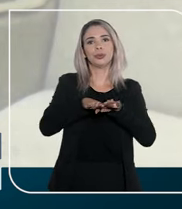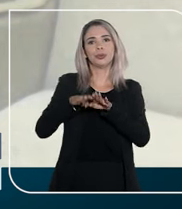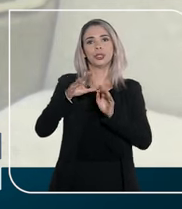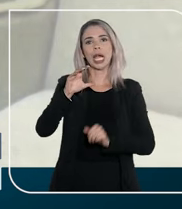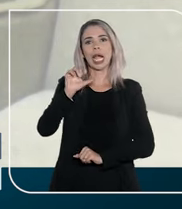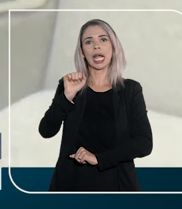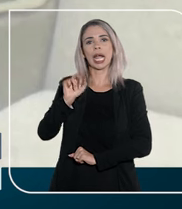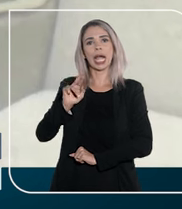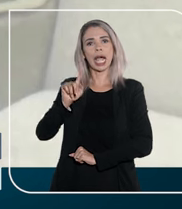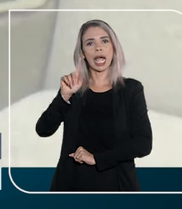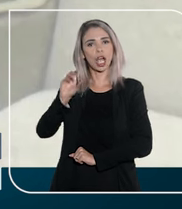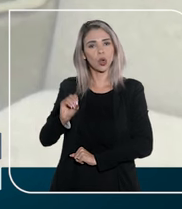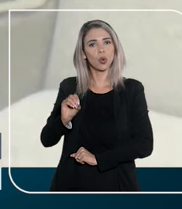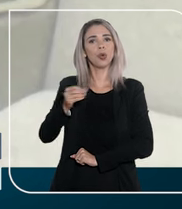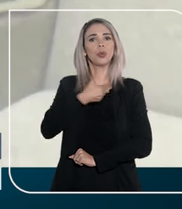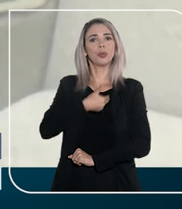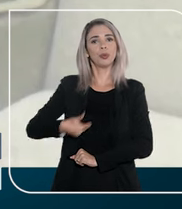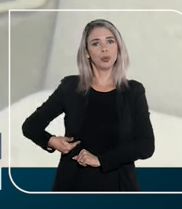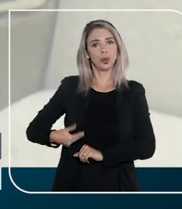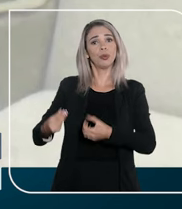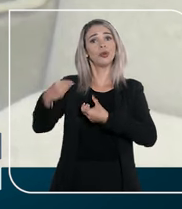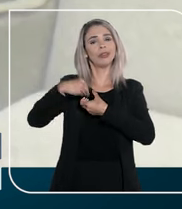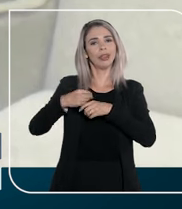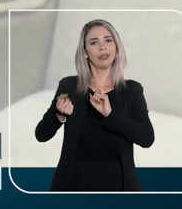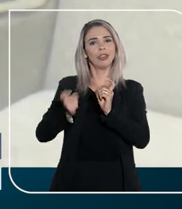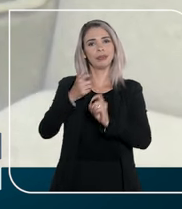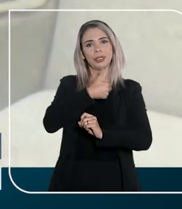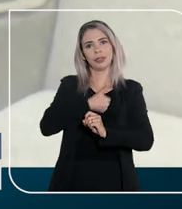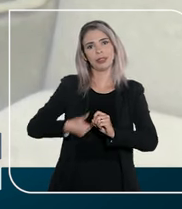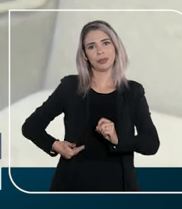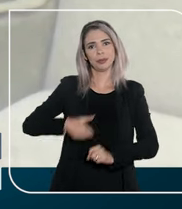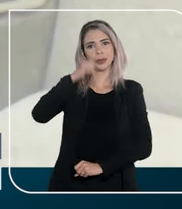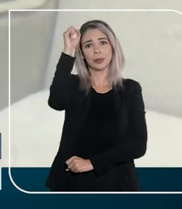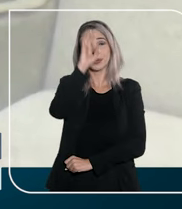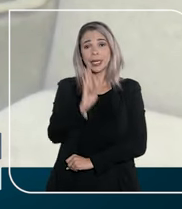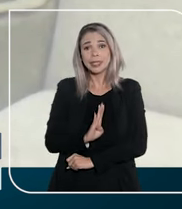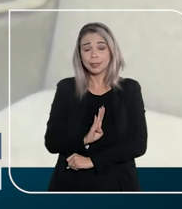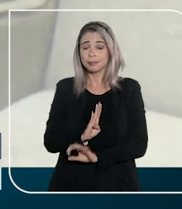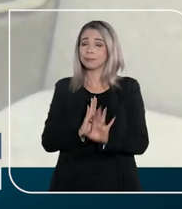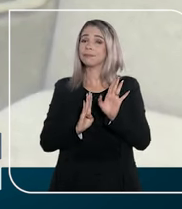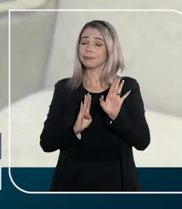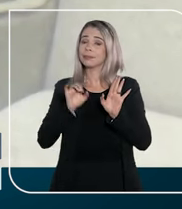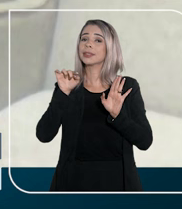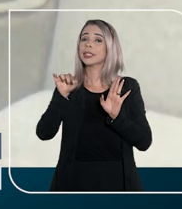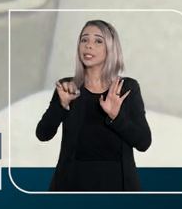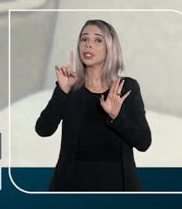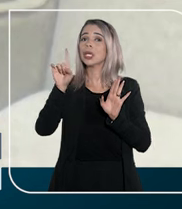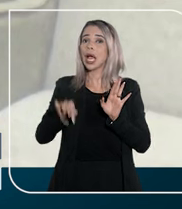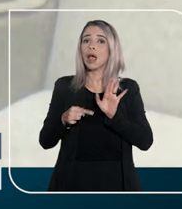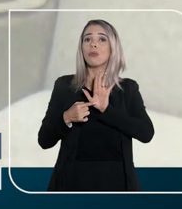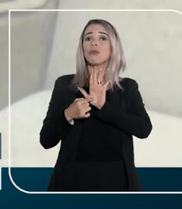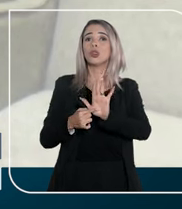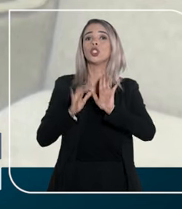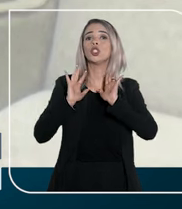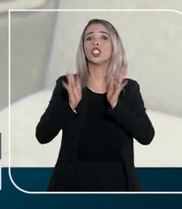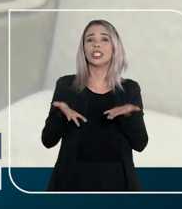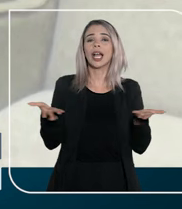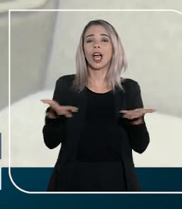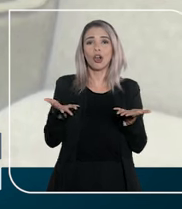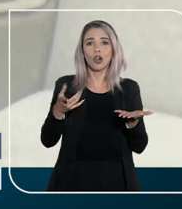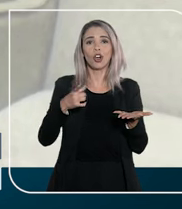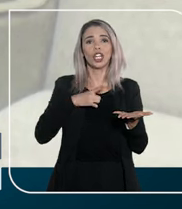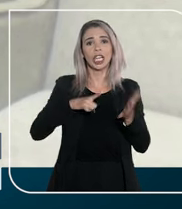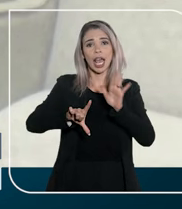e empregos públicos na administração pública brasileira. Isso foi evidenciado agora com a renovação da